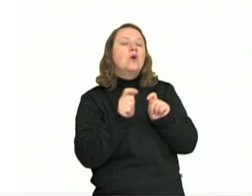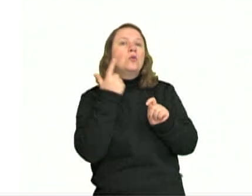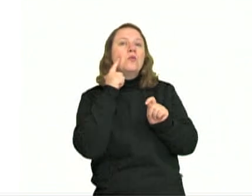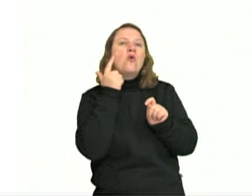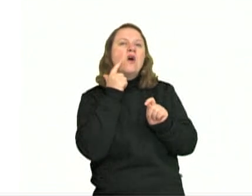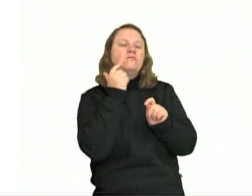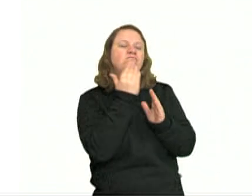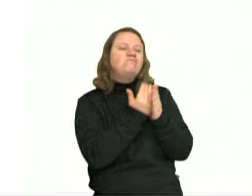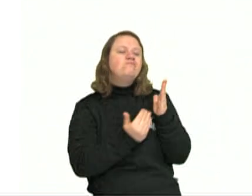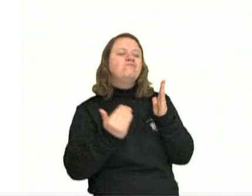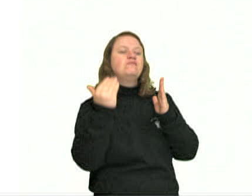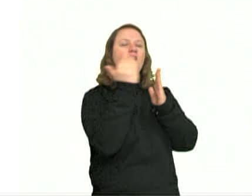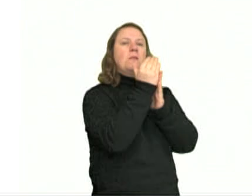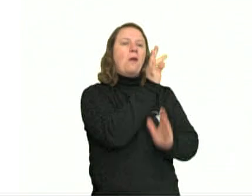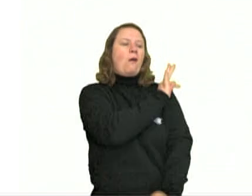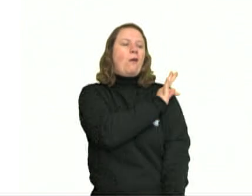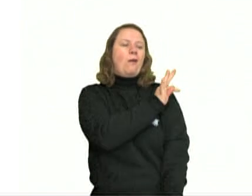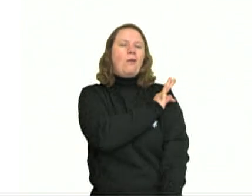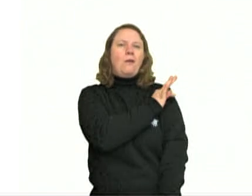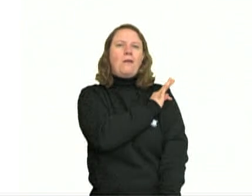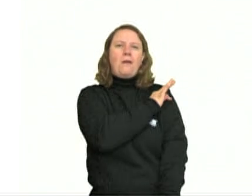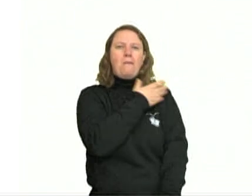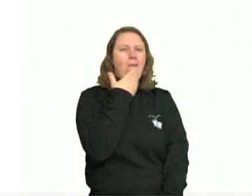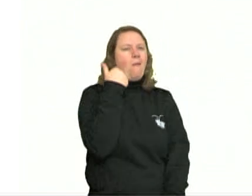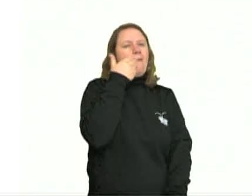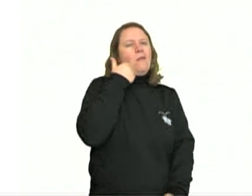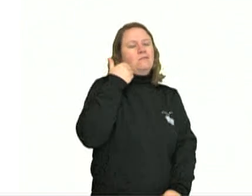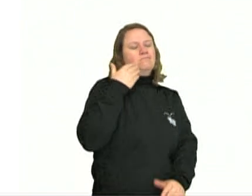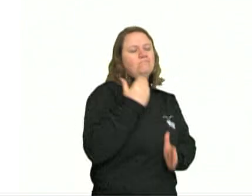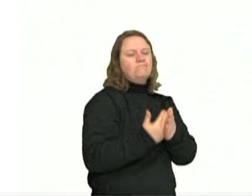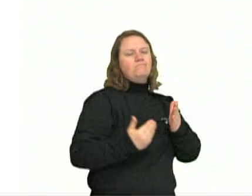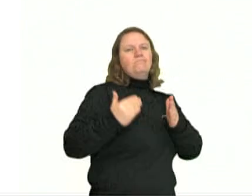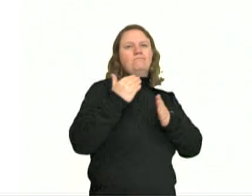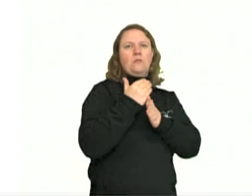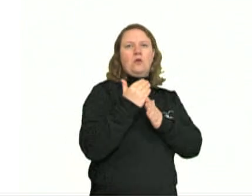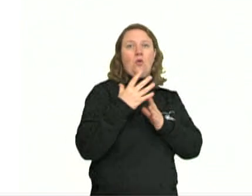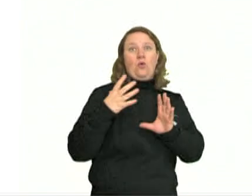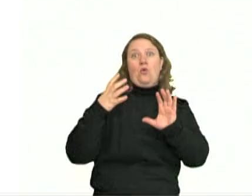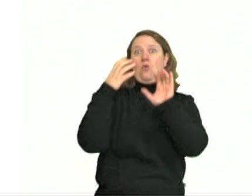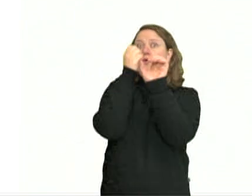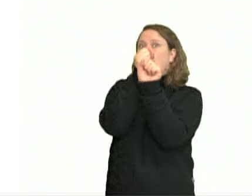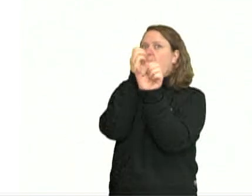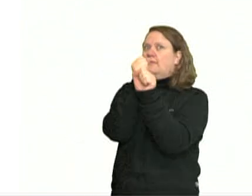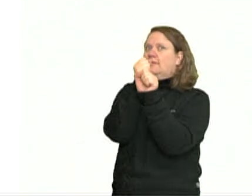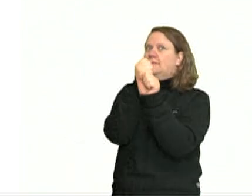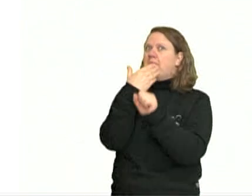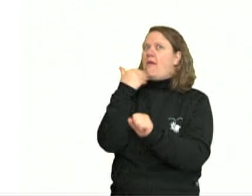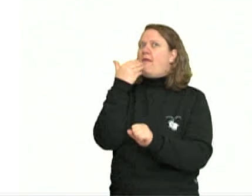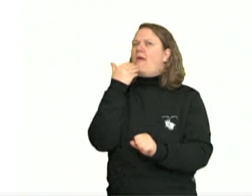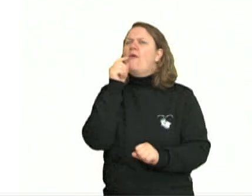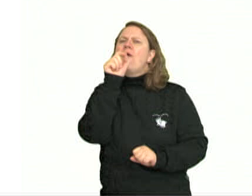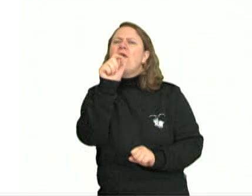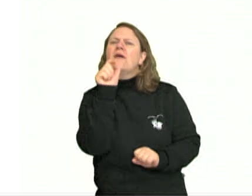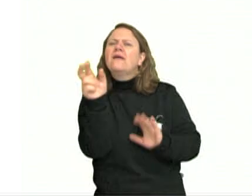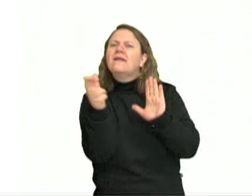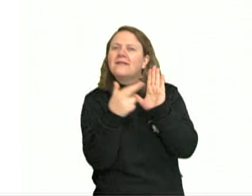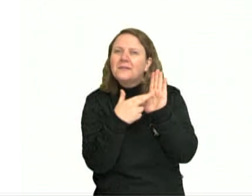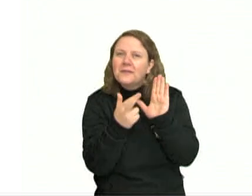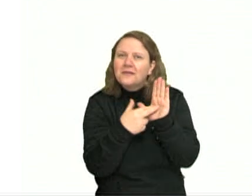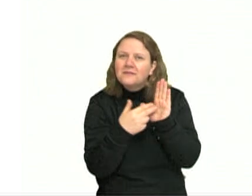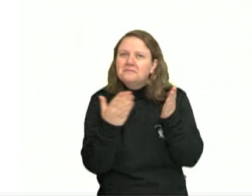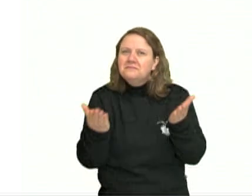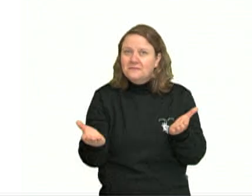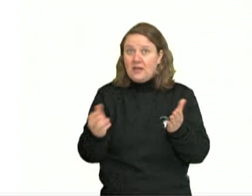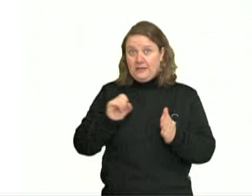técnica sobre o oponente, ou seja, ter uma pontuação maior. E o que você colocou aí? Se você colocou